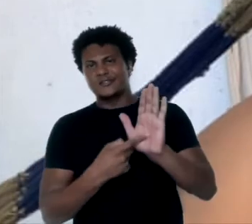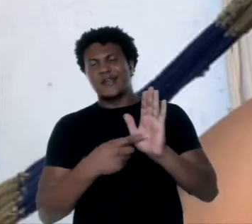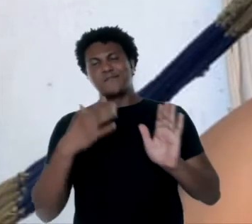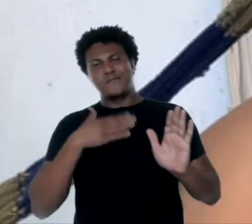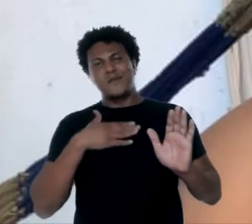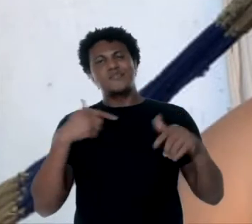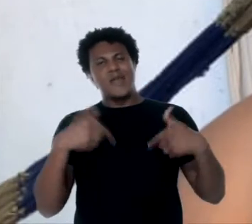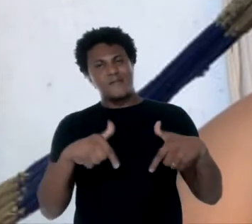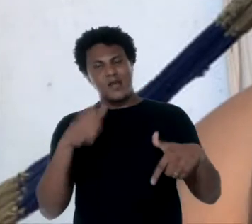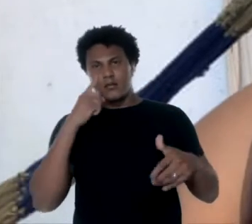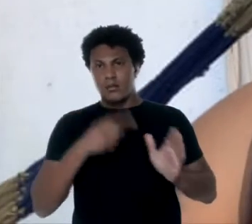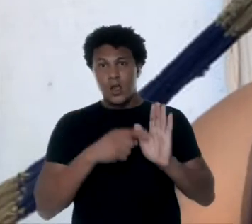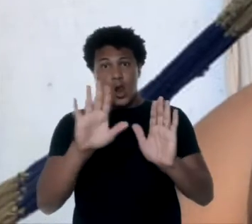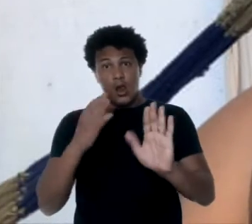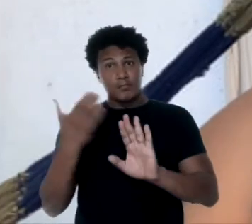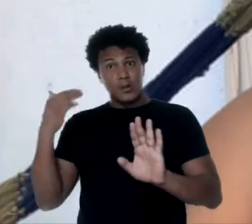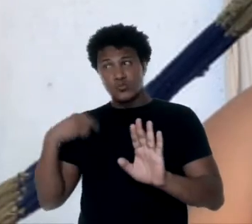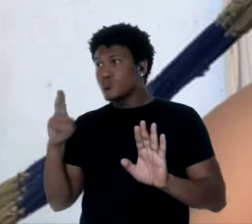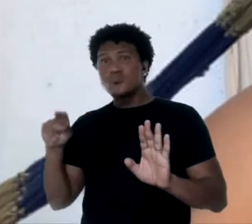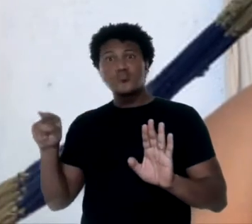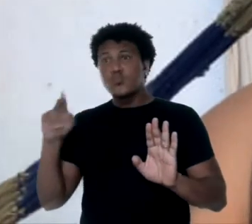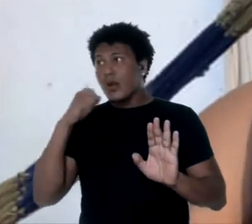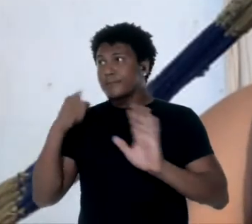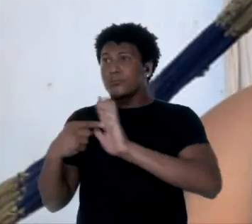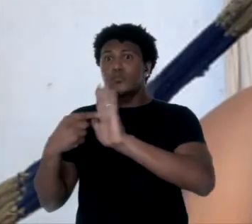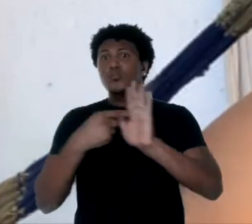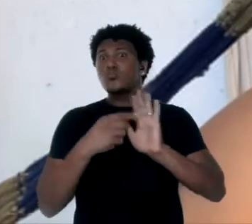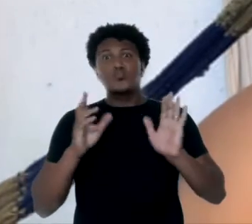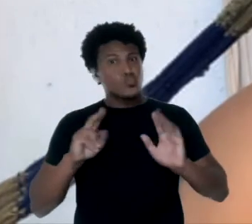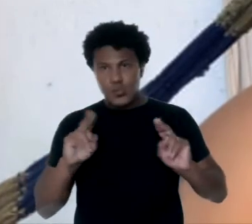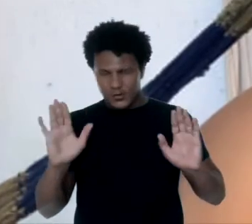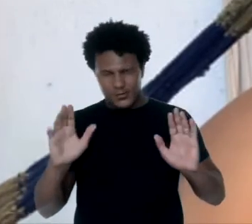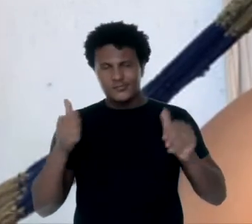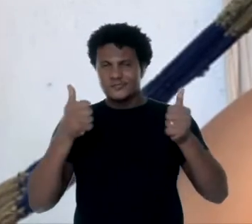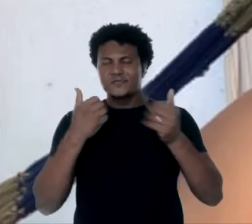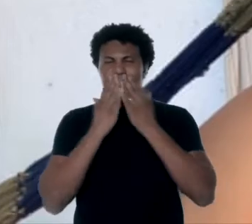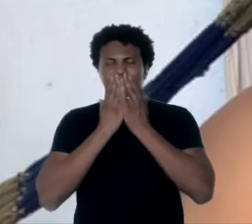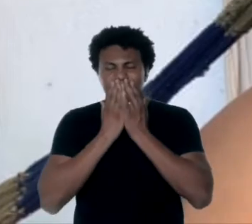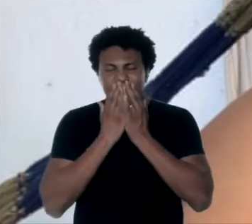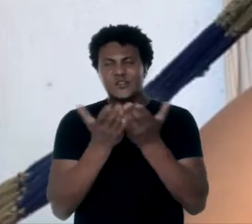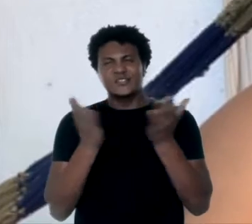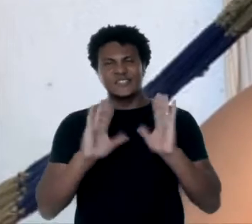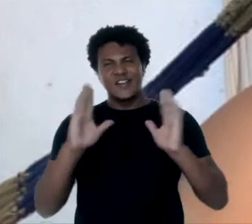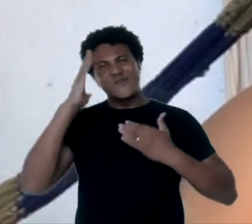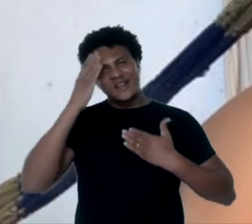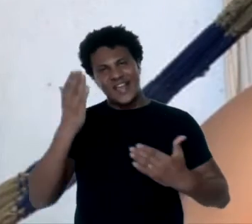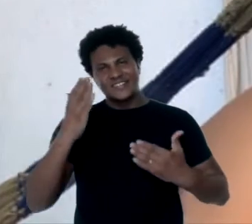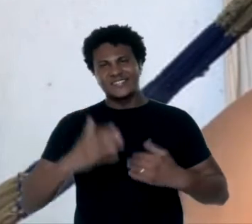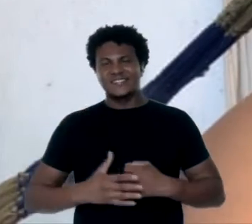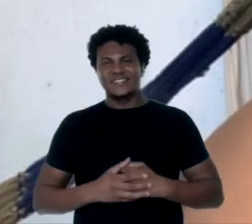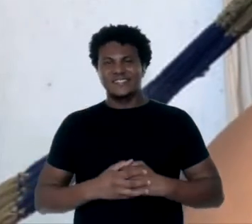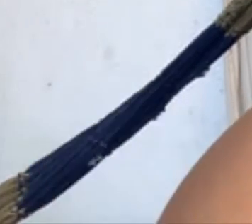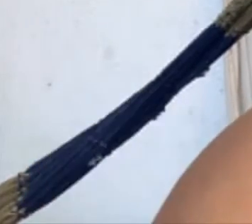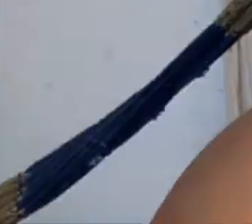trabalho e um vídeo exclusivo para o canal que eu nunca divulguei antes. E é isso.